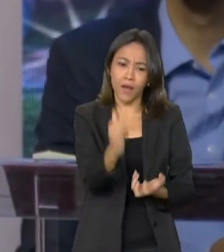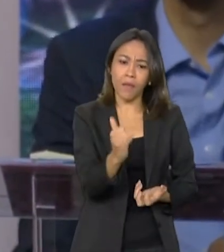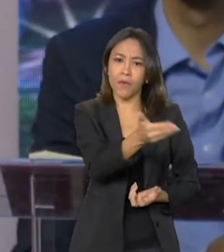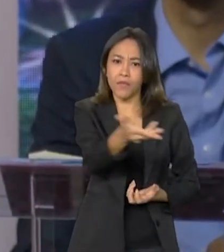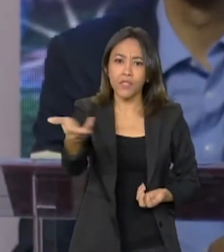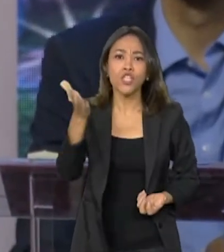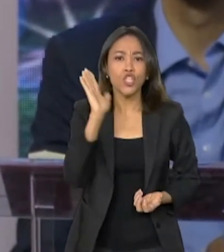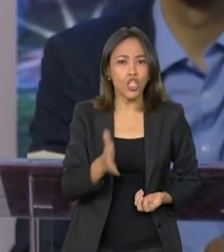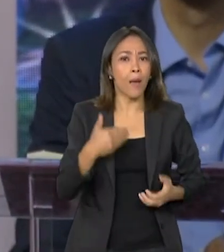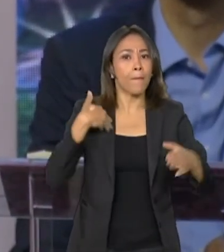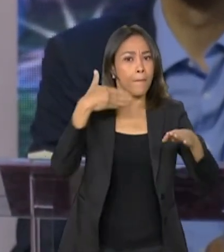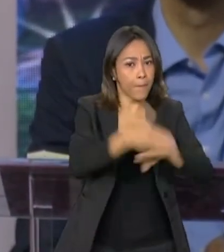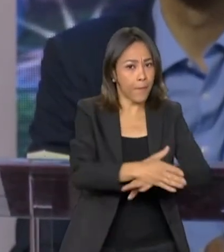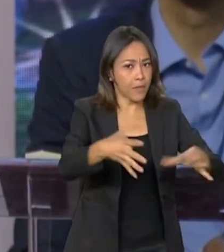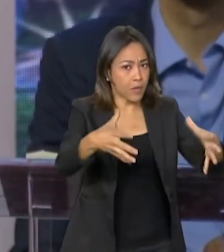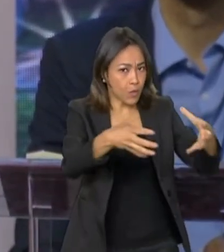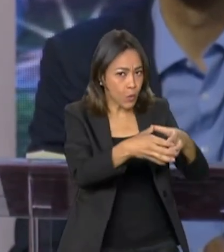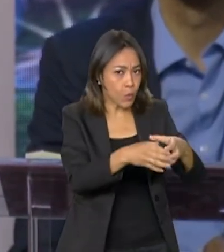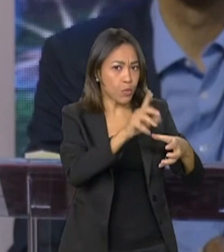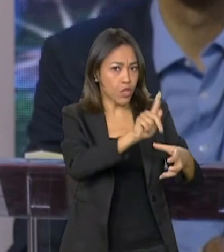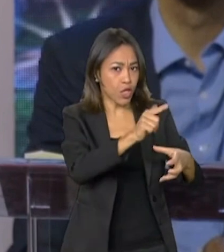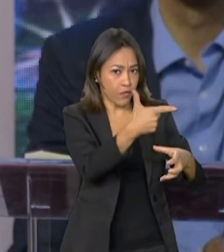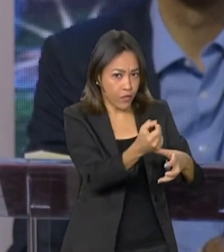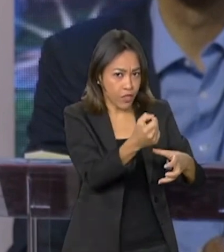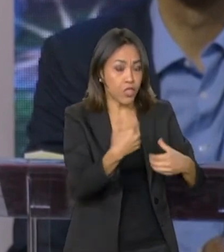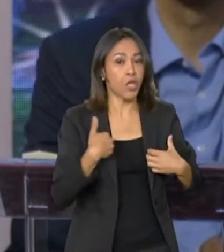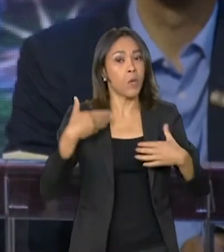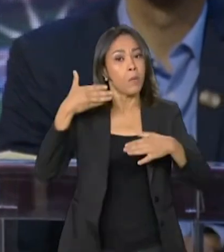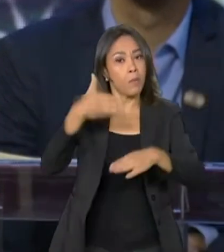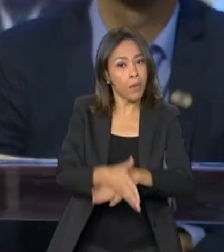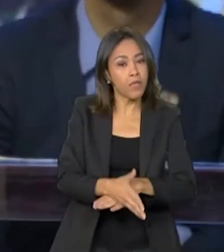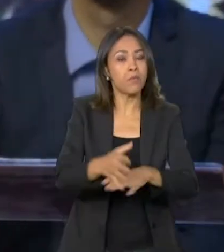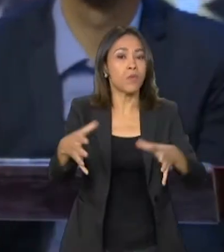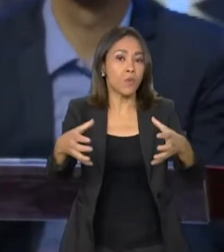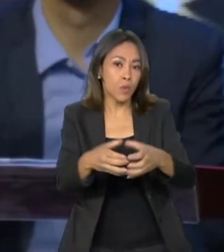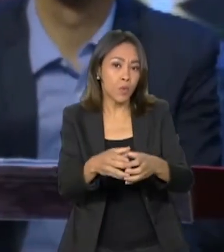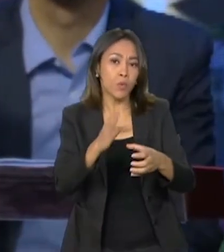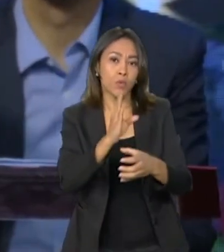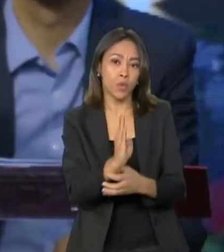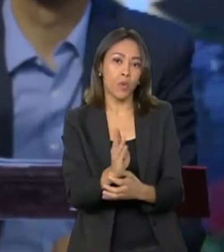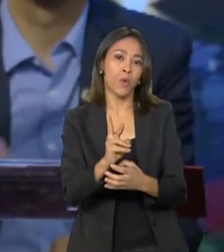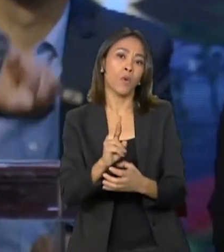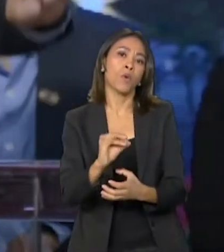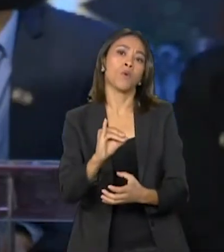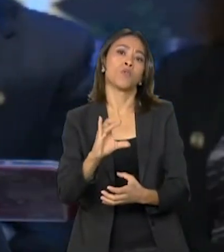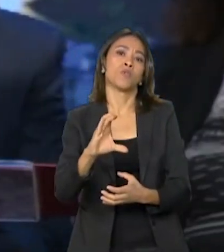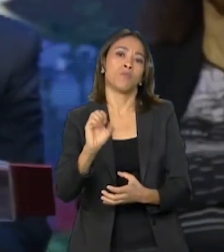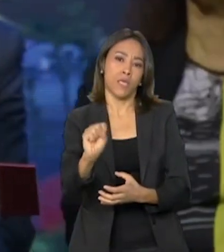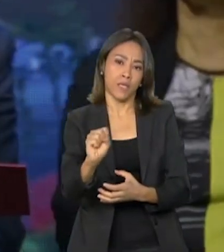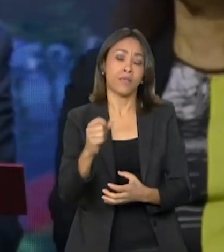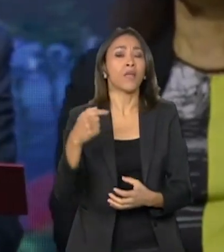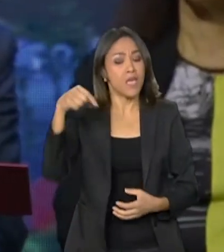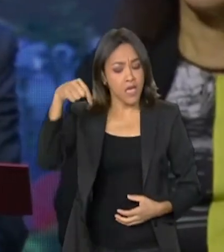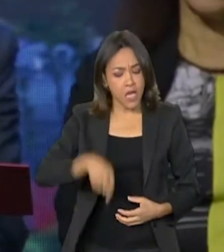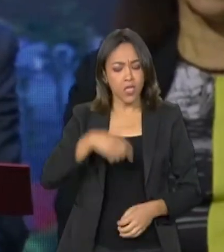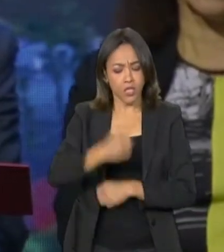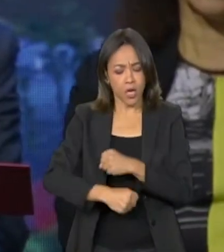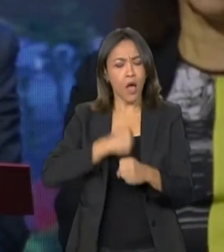do G20, já participei dos BRICS, e este ano, é verdade que eu fui ao mundo ano